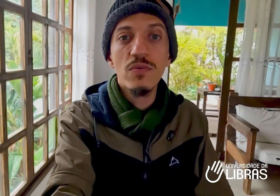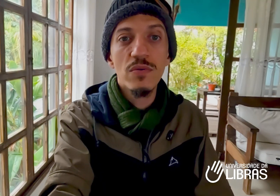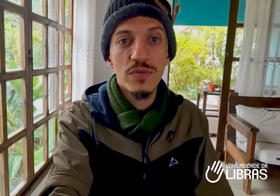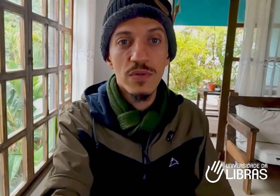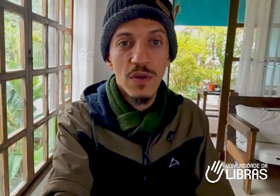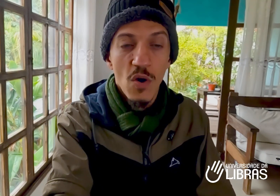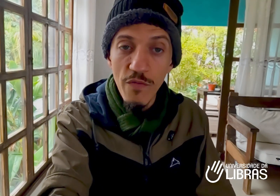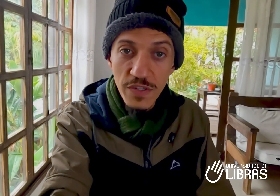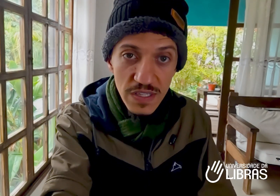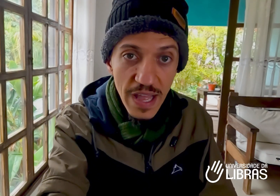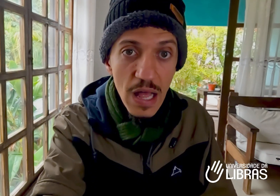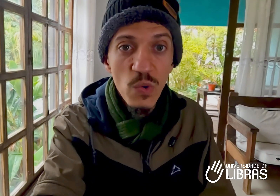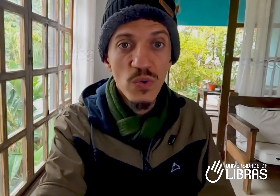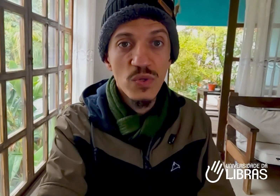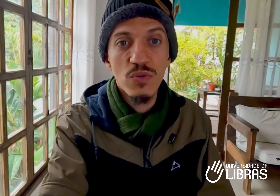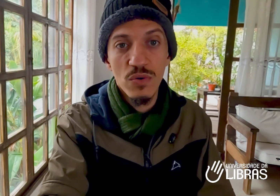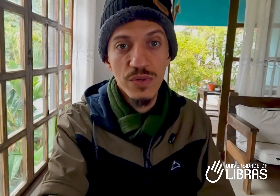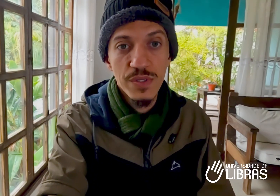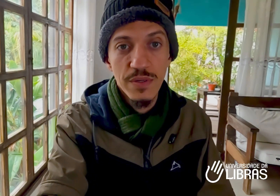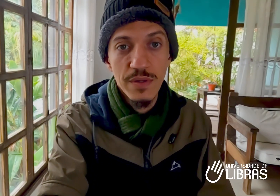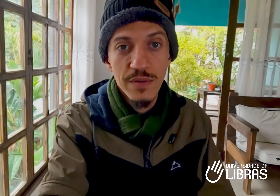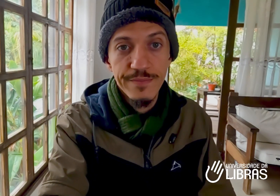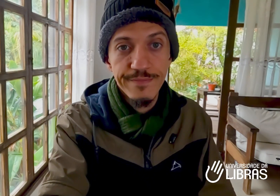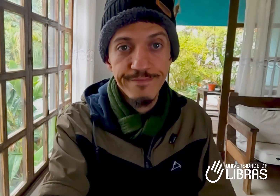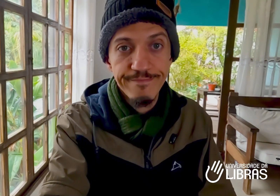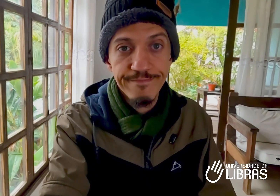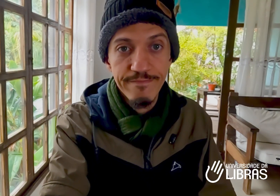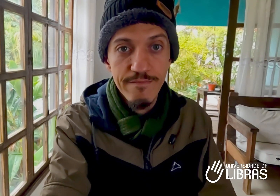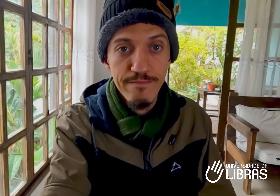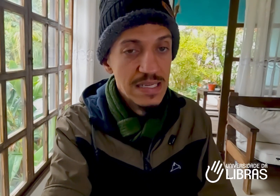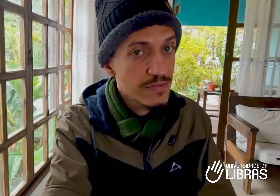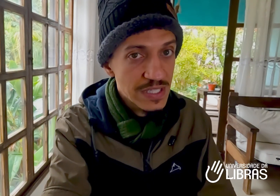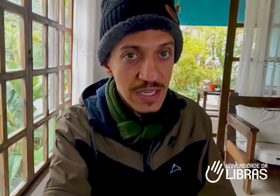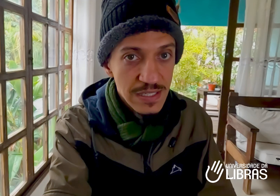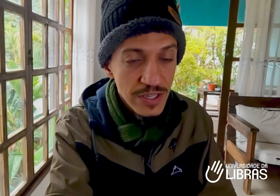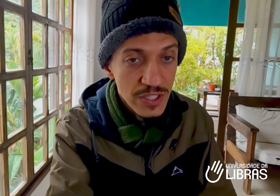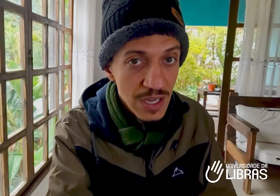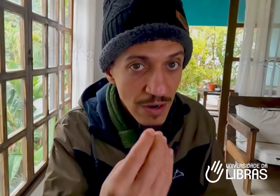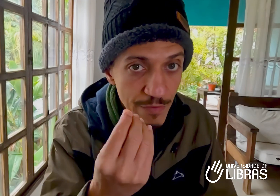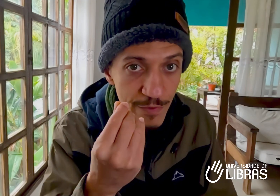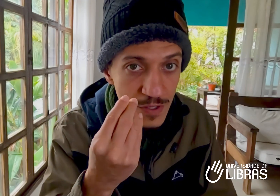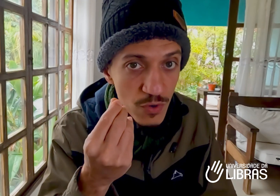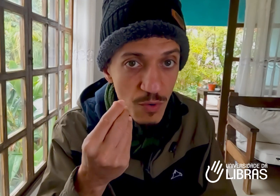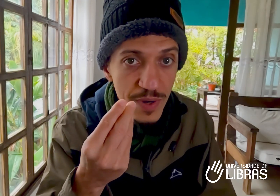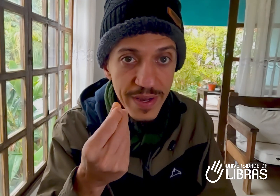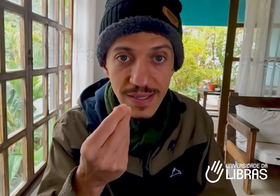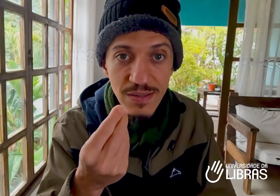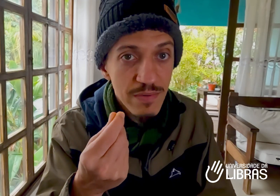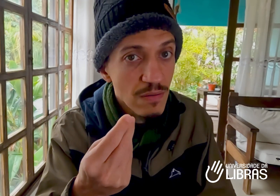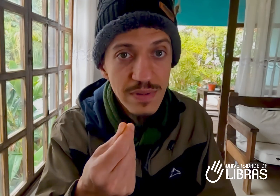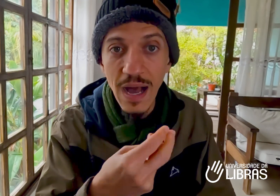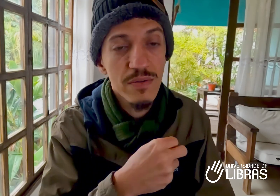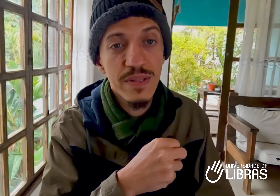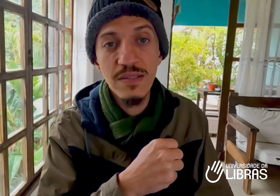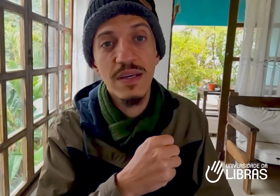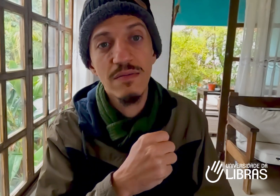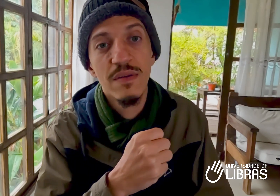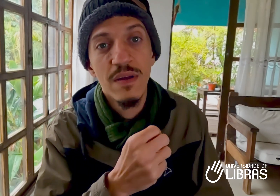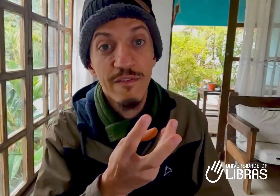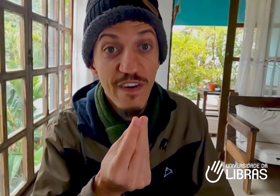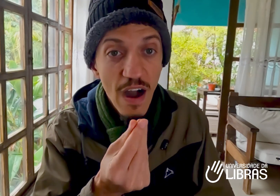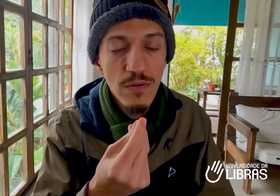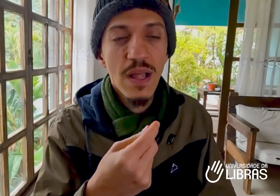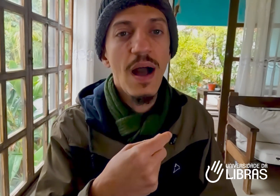com surdos, ou você tem alunos surdos, mas você sente que lá no fundo a sua comunicação não está